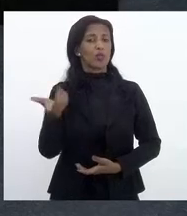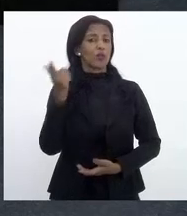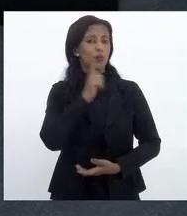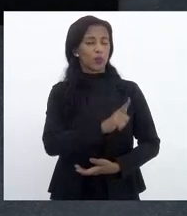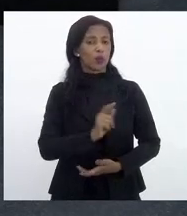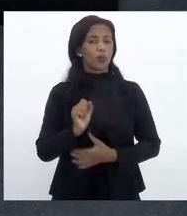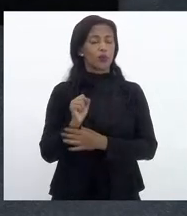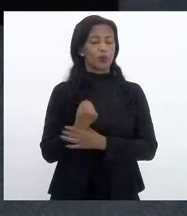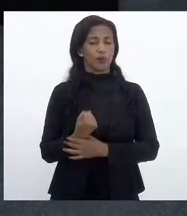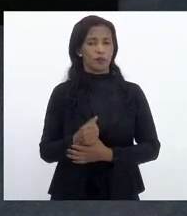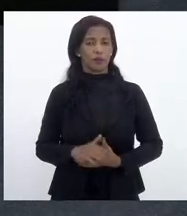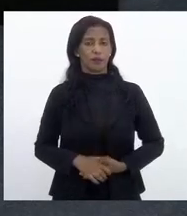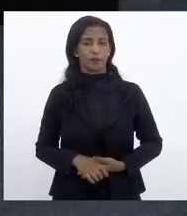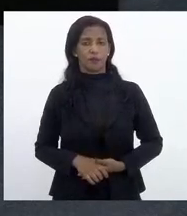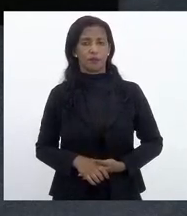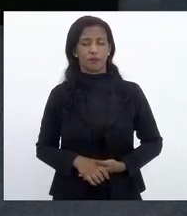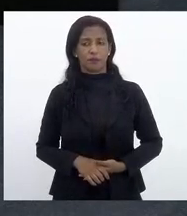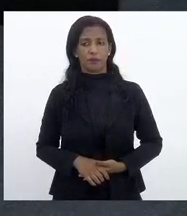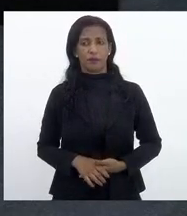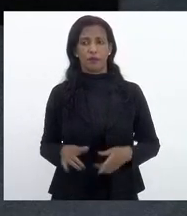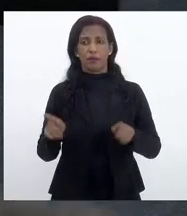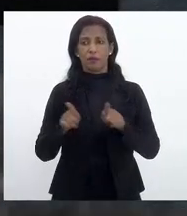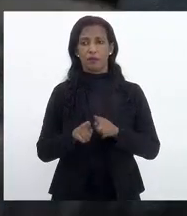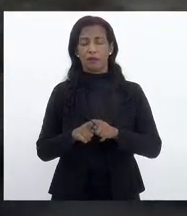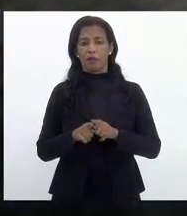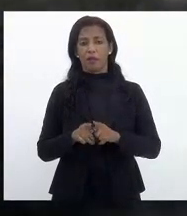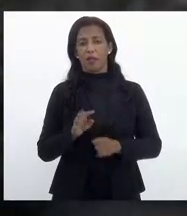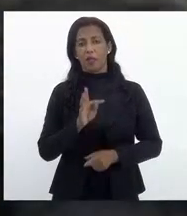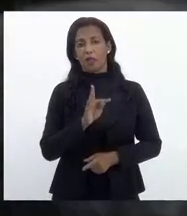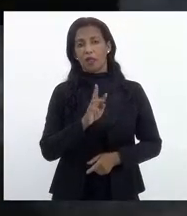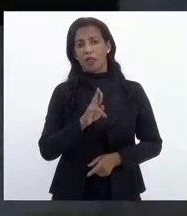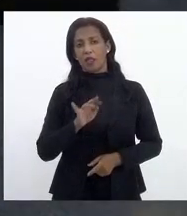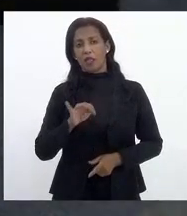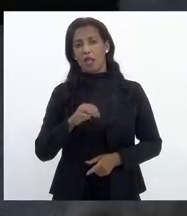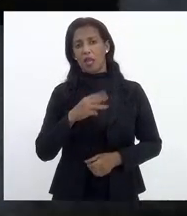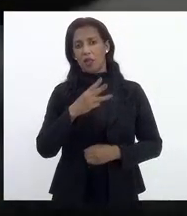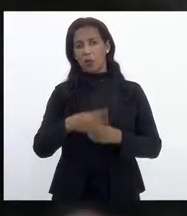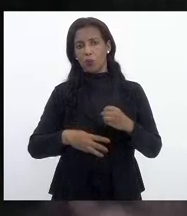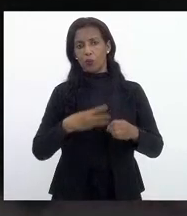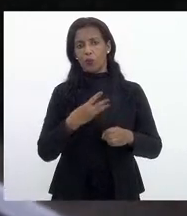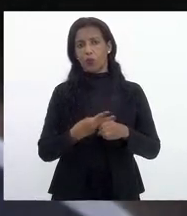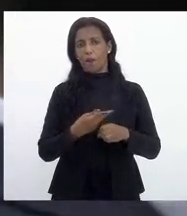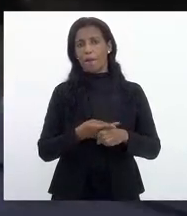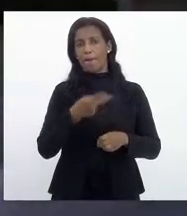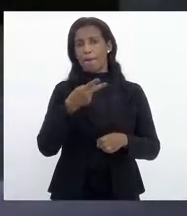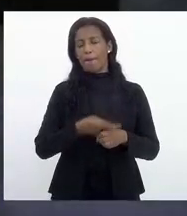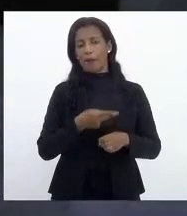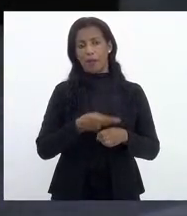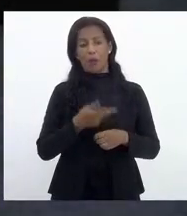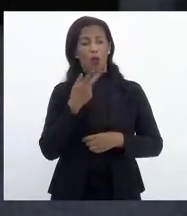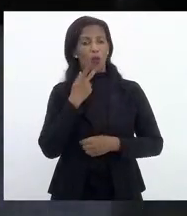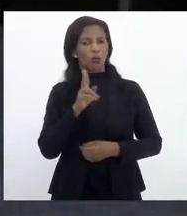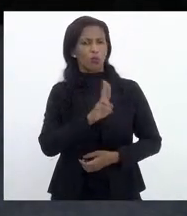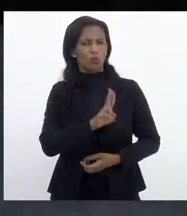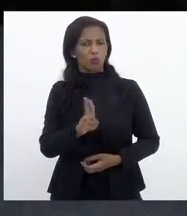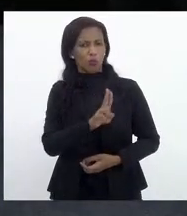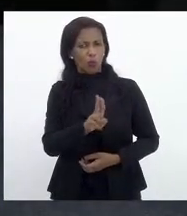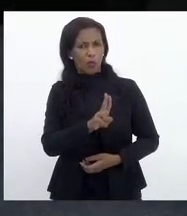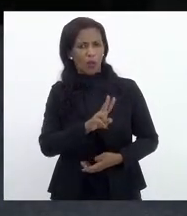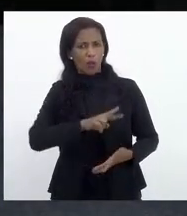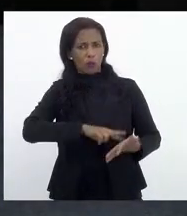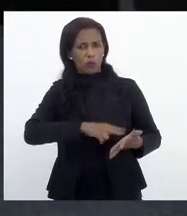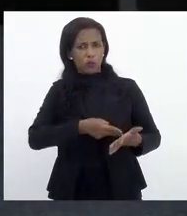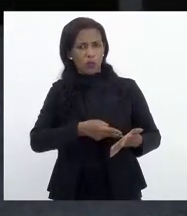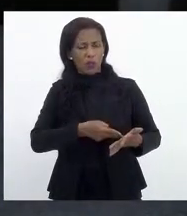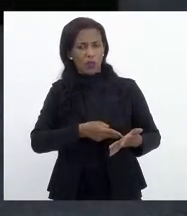Qual é a segurança quer saber questão do triênio porque o treino que vira o valor nominal ele fica esse